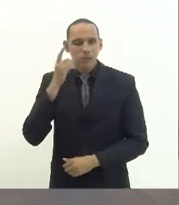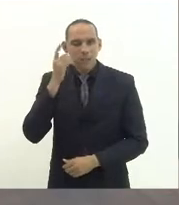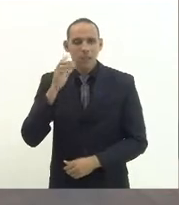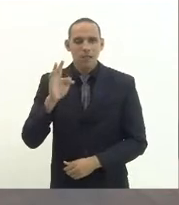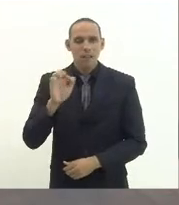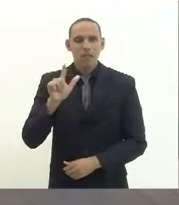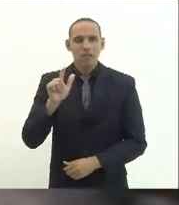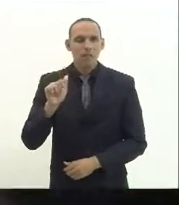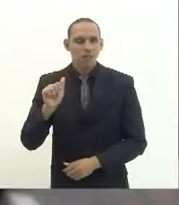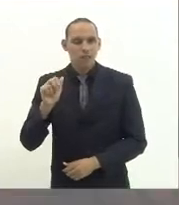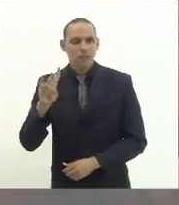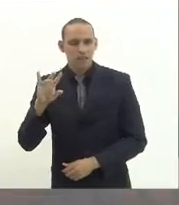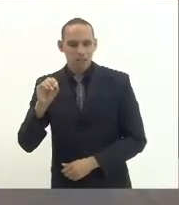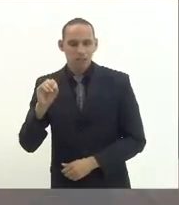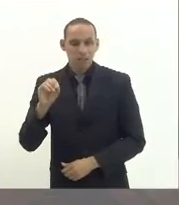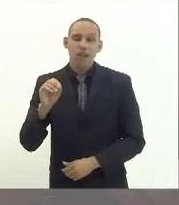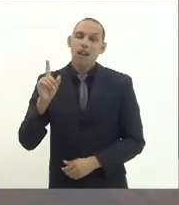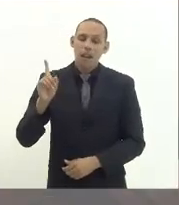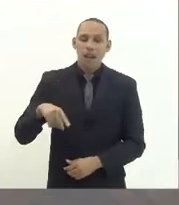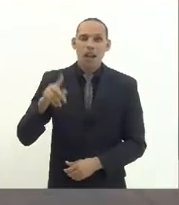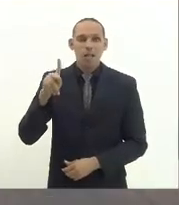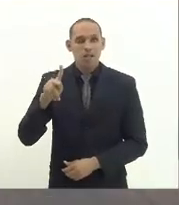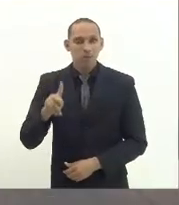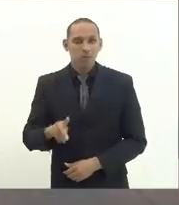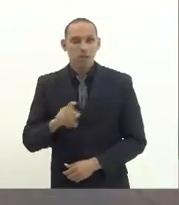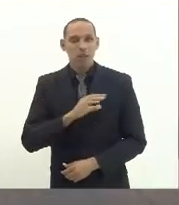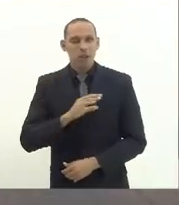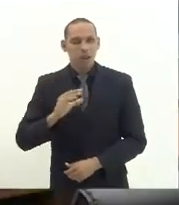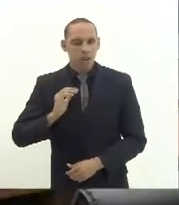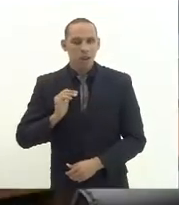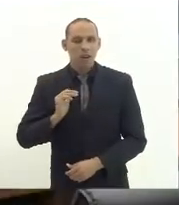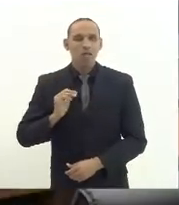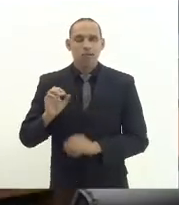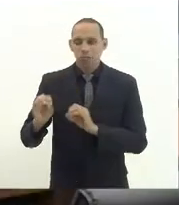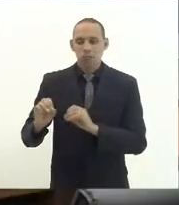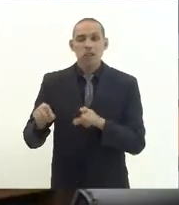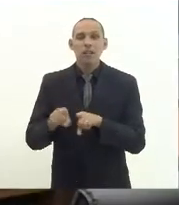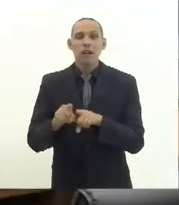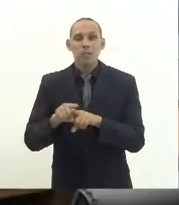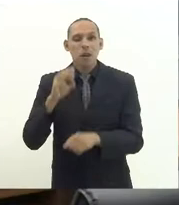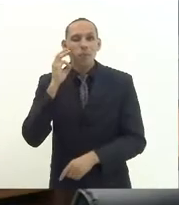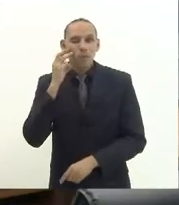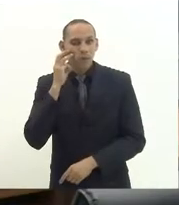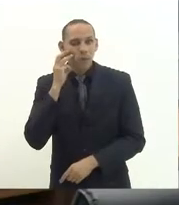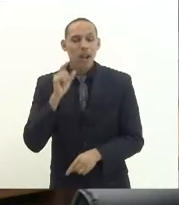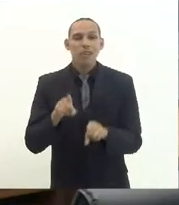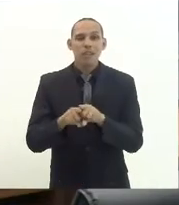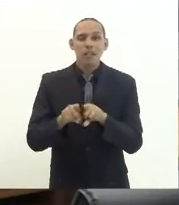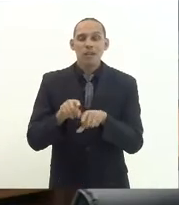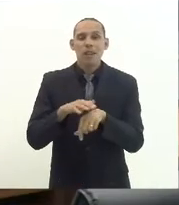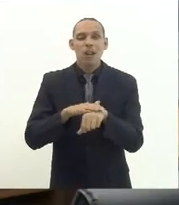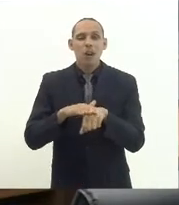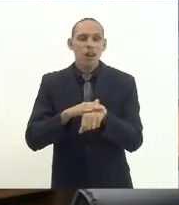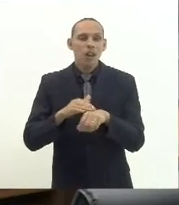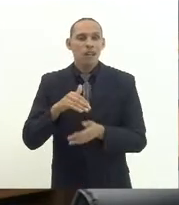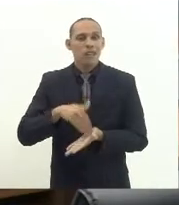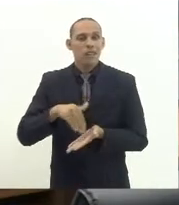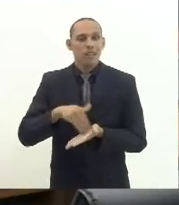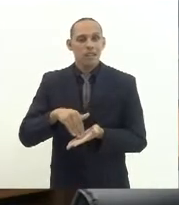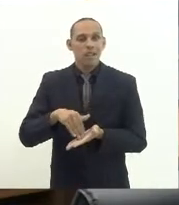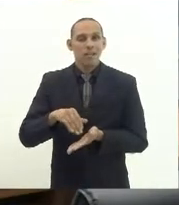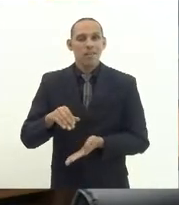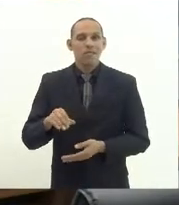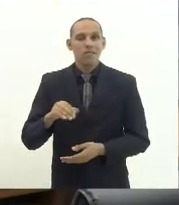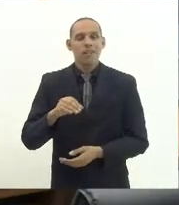serafini que apresenta a comissão de educação e um pouco um deputado waldeck a E ontem também Conversei bastante com o secretário de